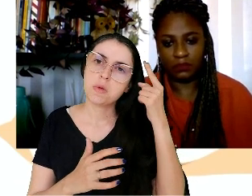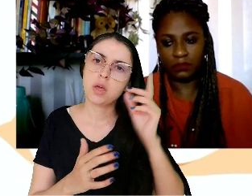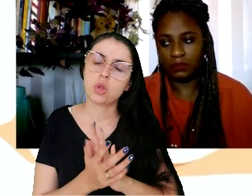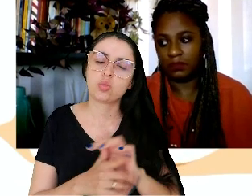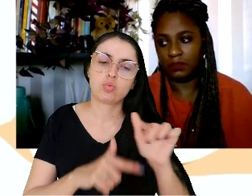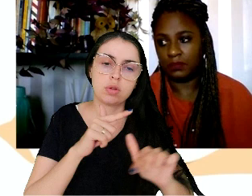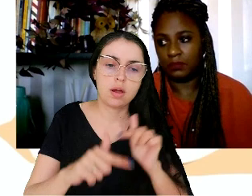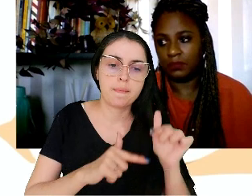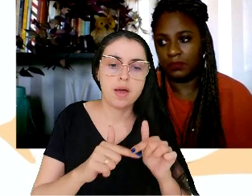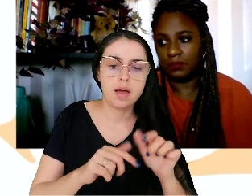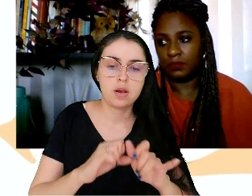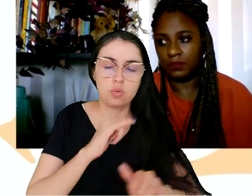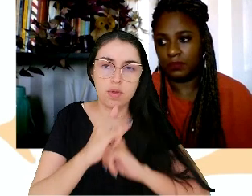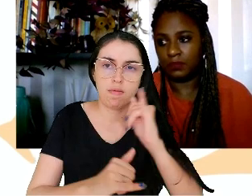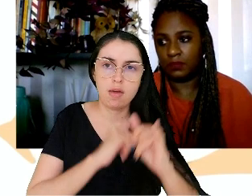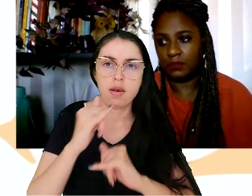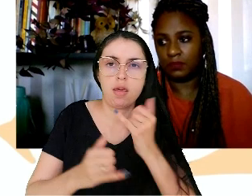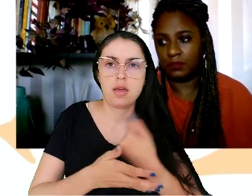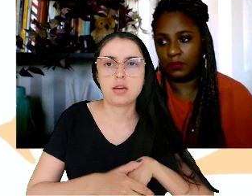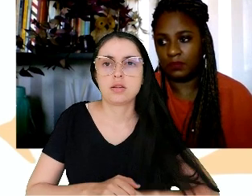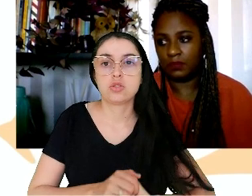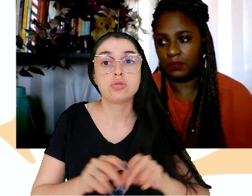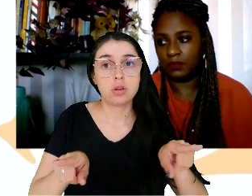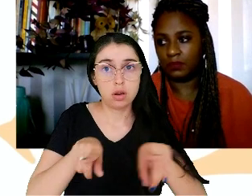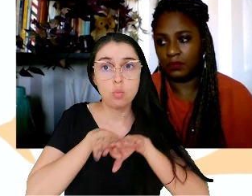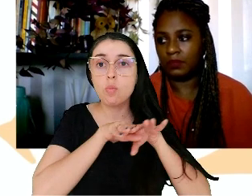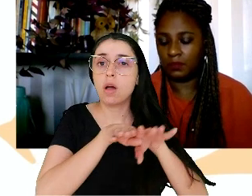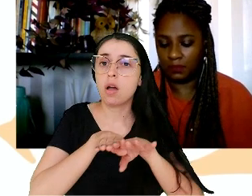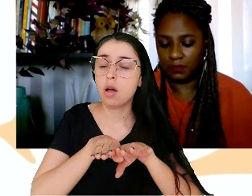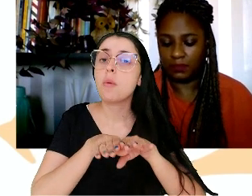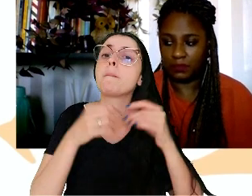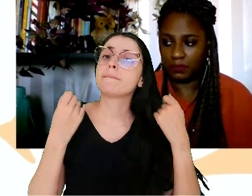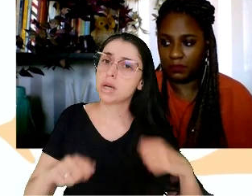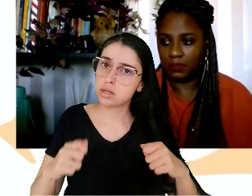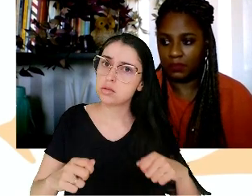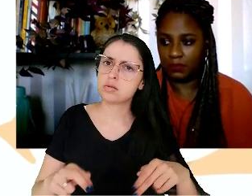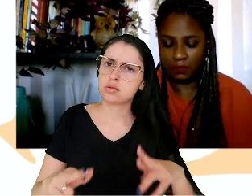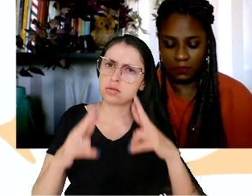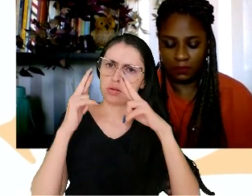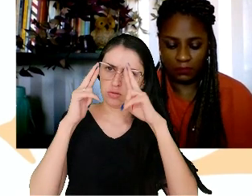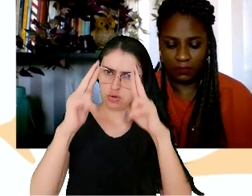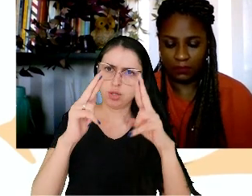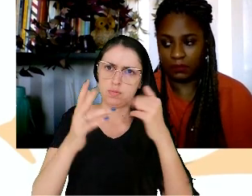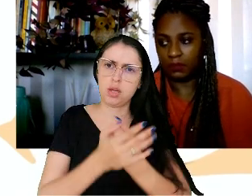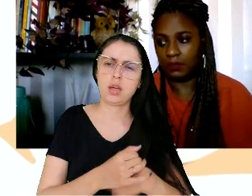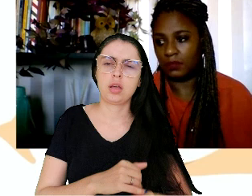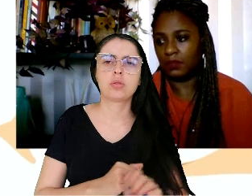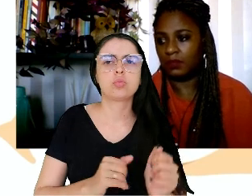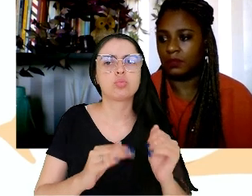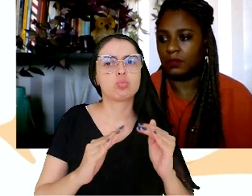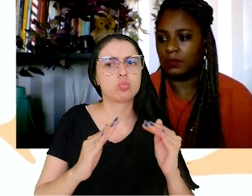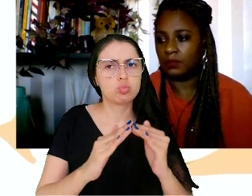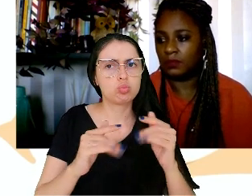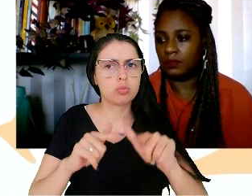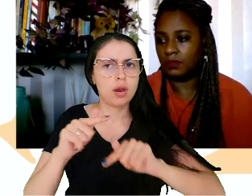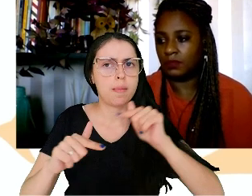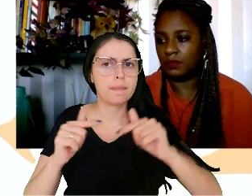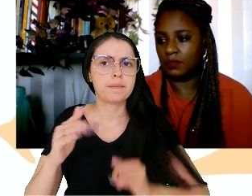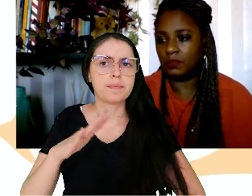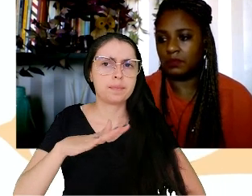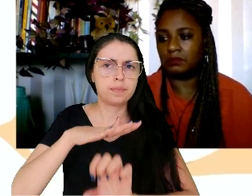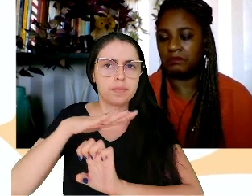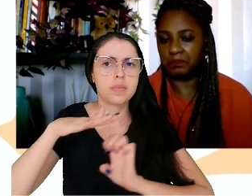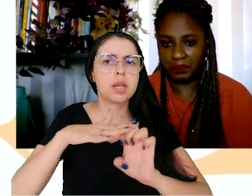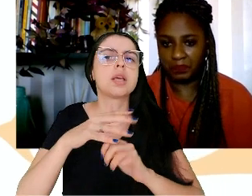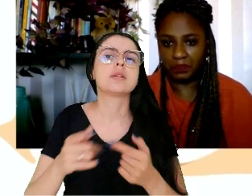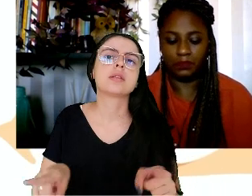que o trabalho remoto é um trabalho igual e que deve ser respeitado tanto quanto o trabalho presencial, com